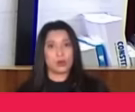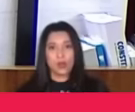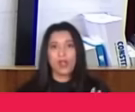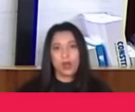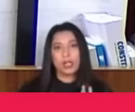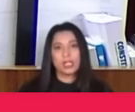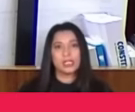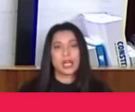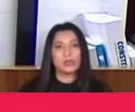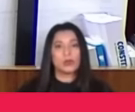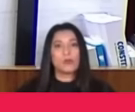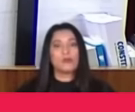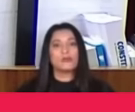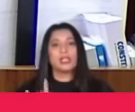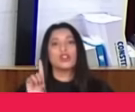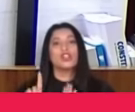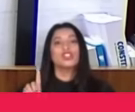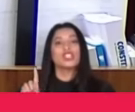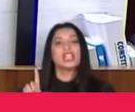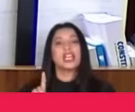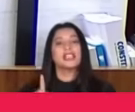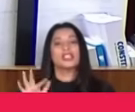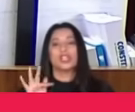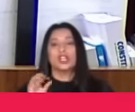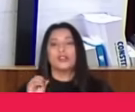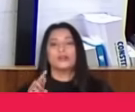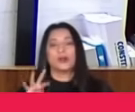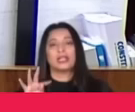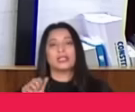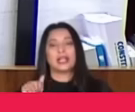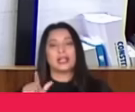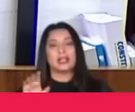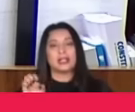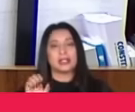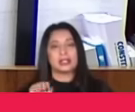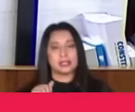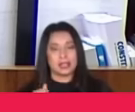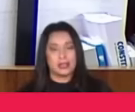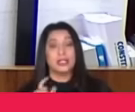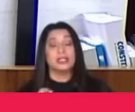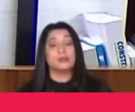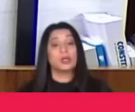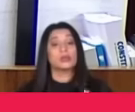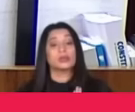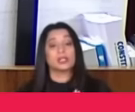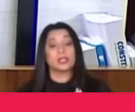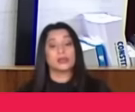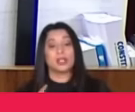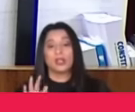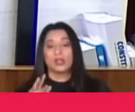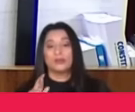pelo Movimento em Direita Fortaleza, como foi bem salientado pelo eminente relator, em que pese serem